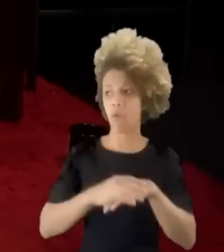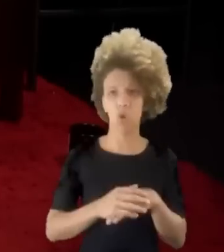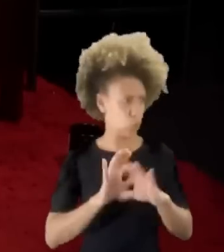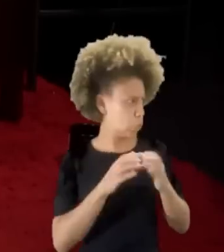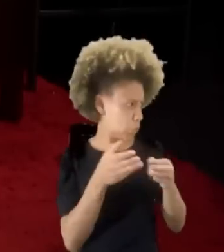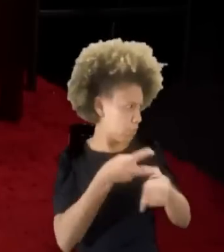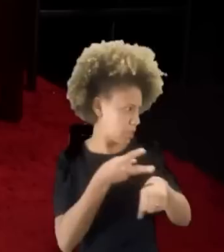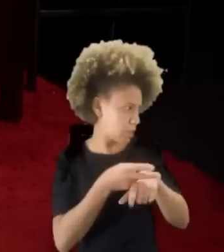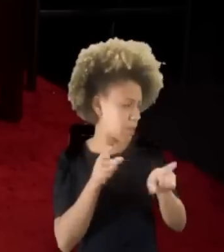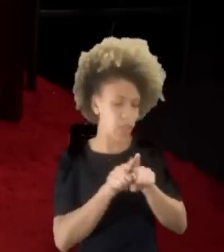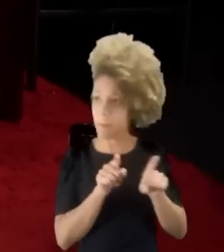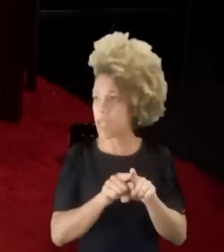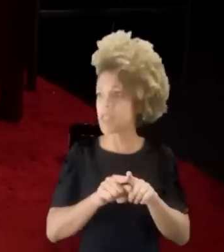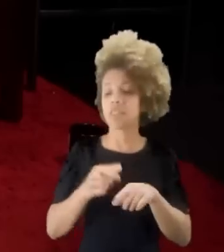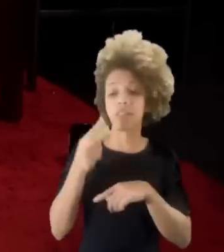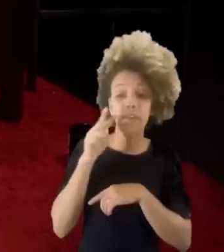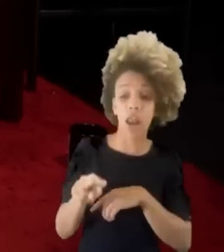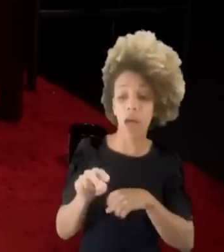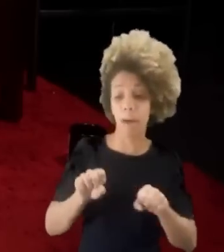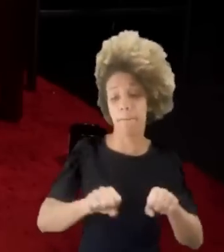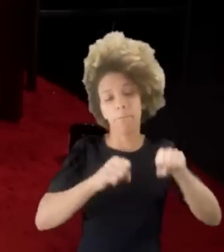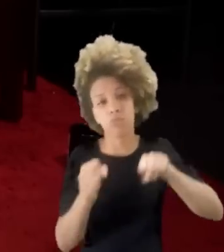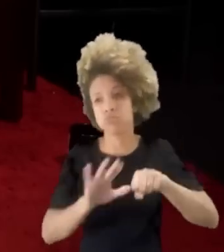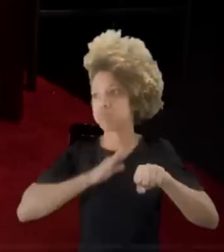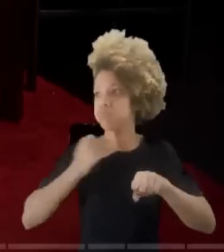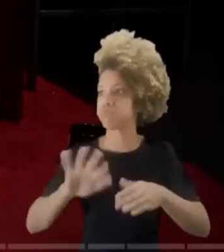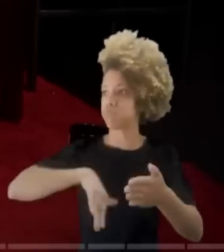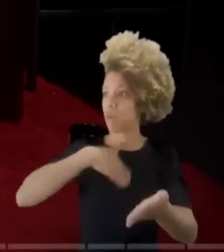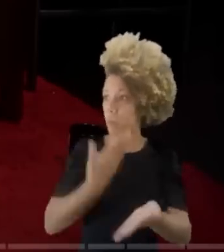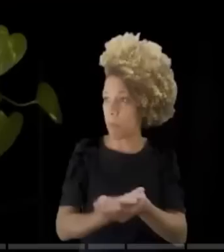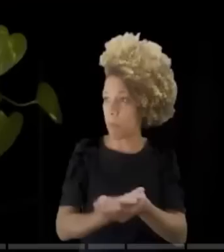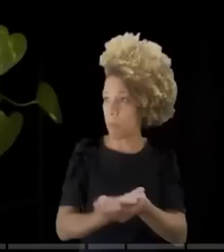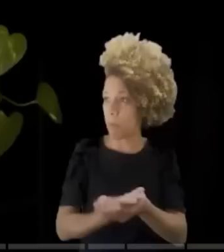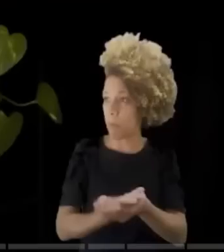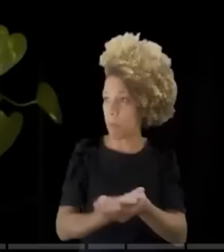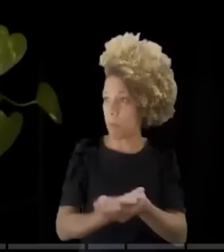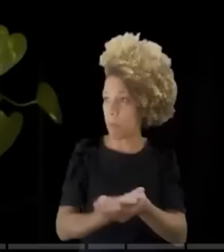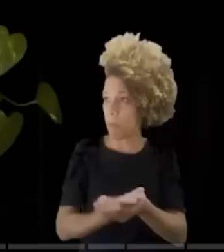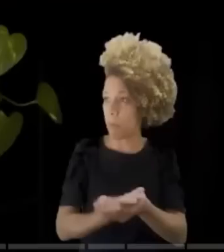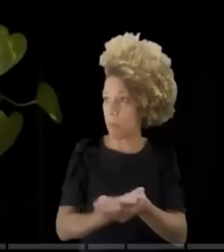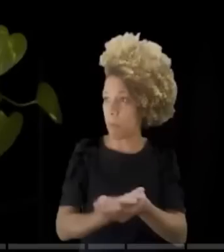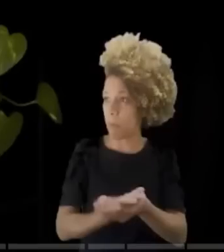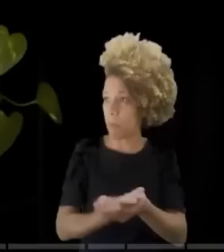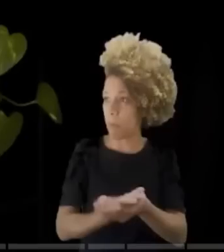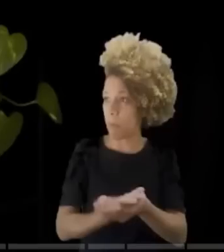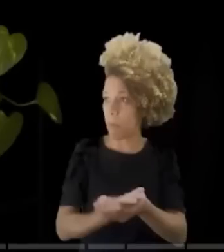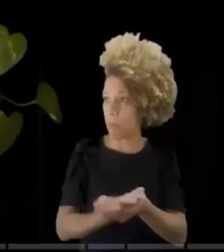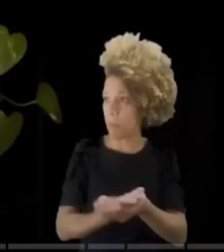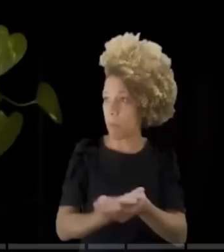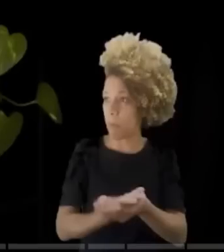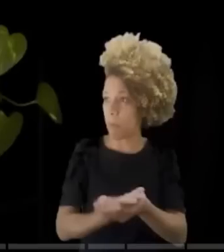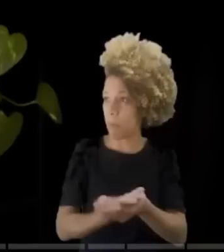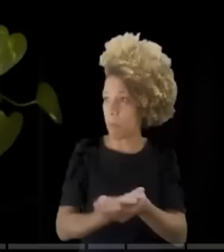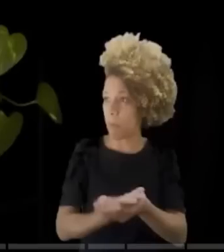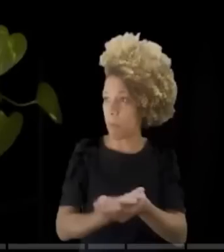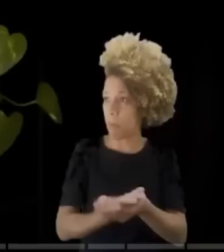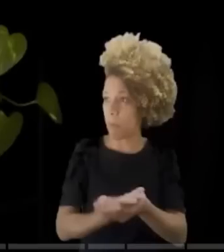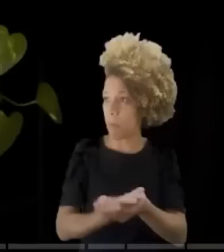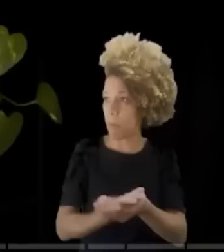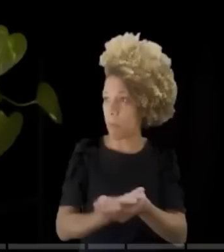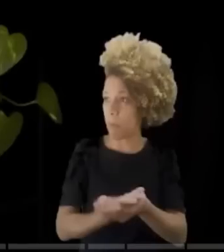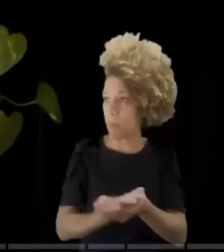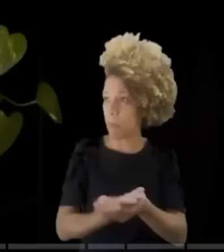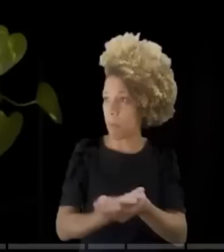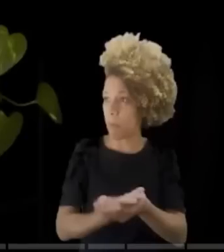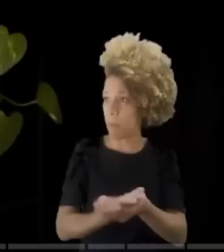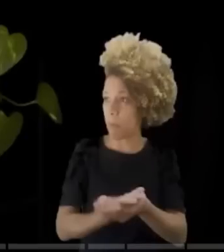o papel alumínio em cima você fala mano eu já tive a chance de ver acidente de moto assim uma vez eu